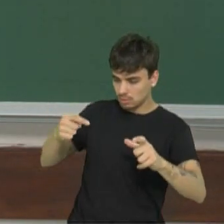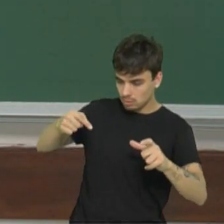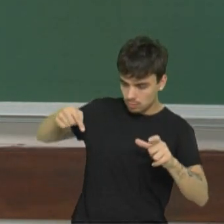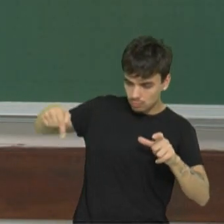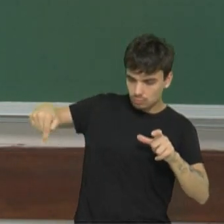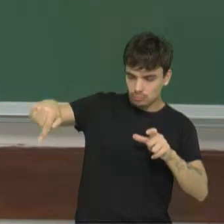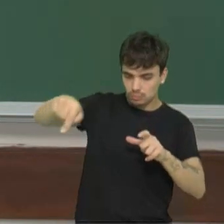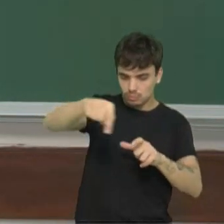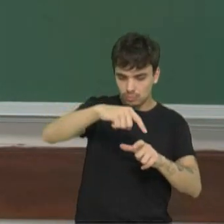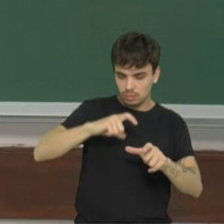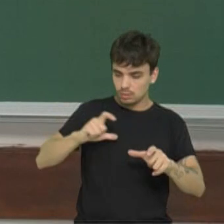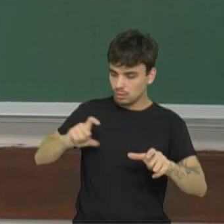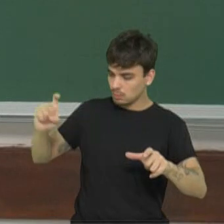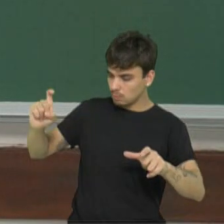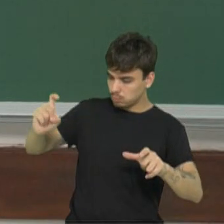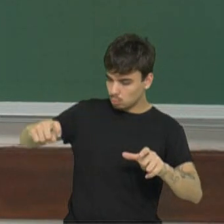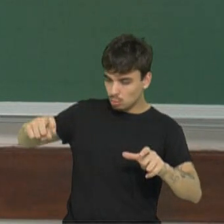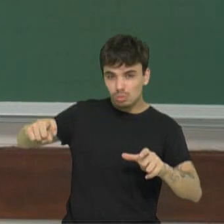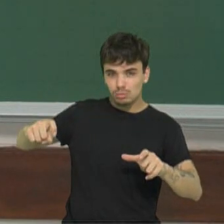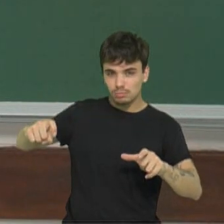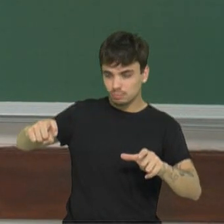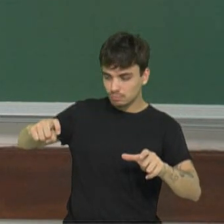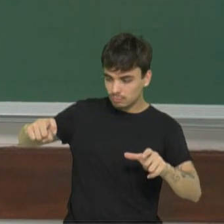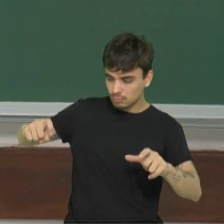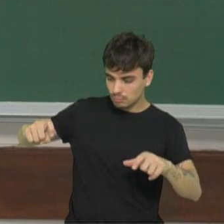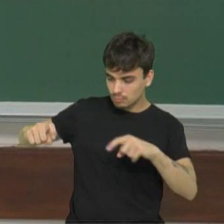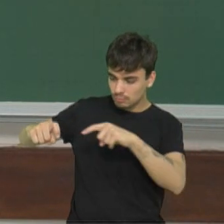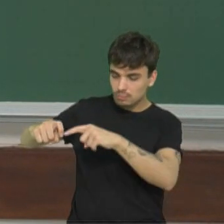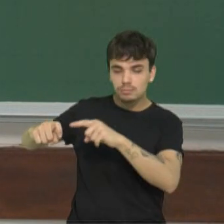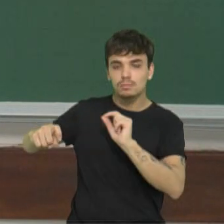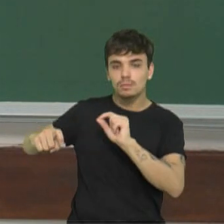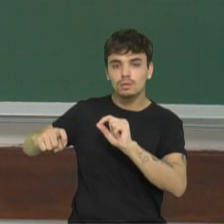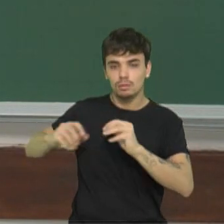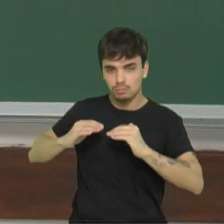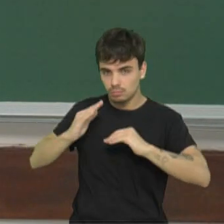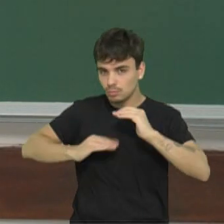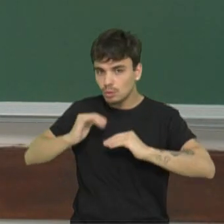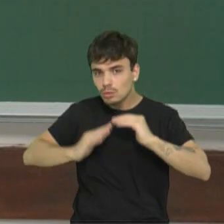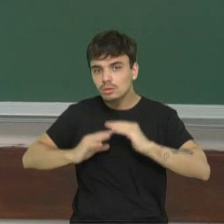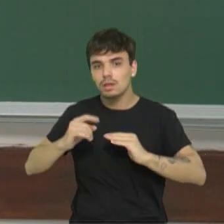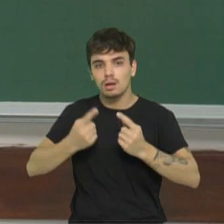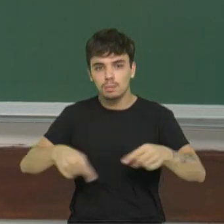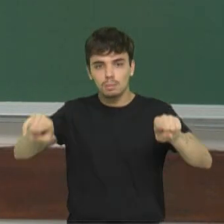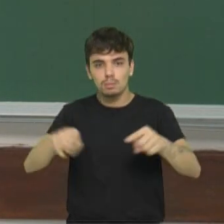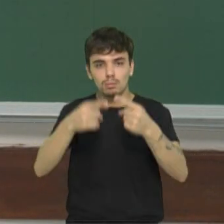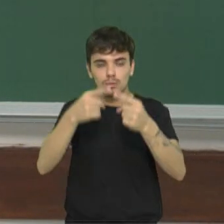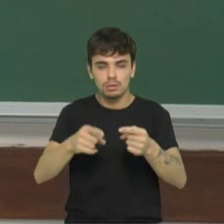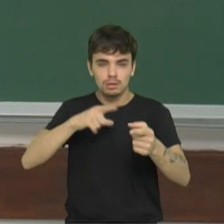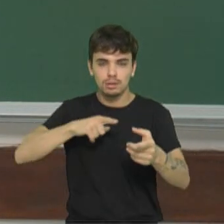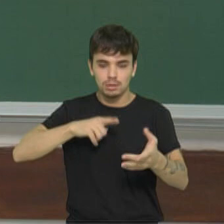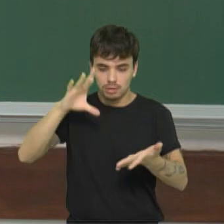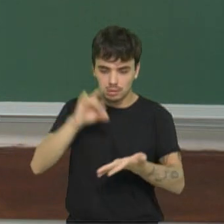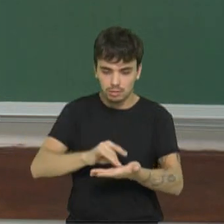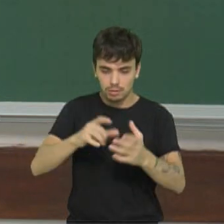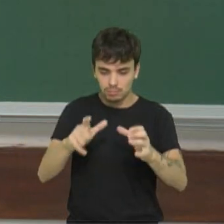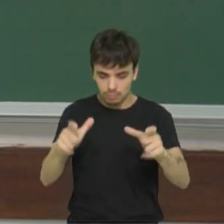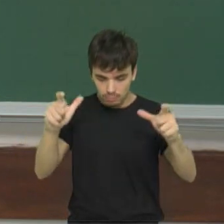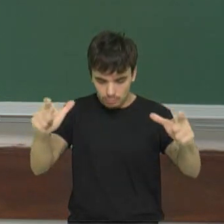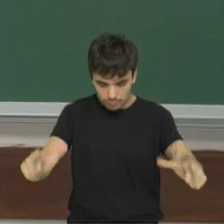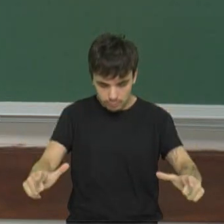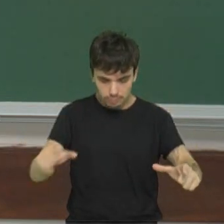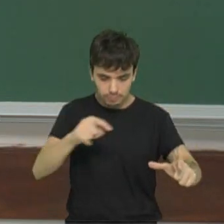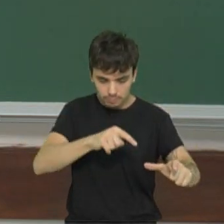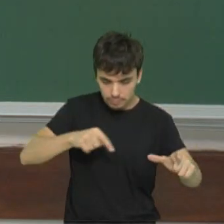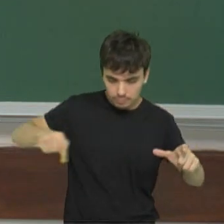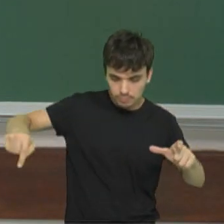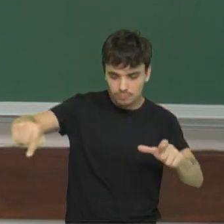girar e tinha uma agulhinha que daí reproduzia a música que estava gravada ali, tá? Então essa é uma